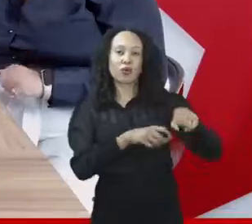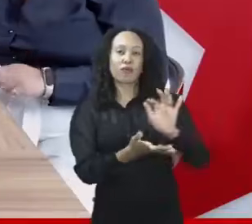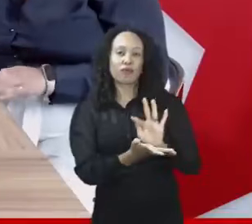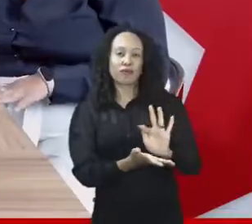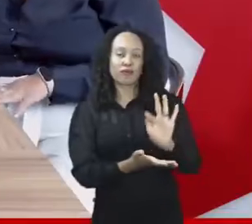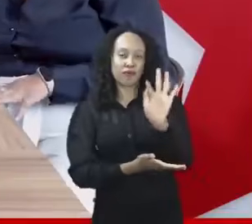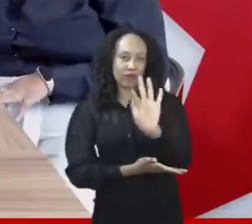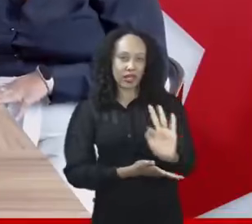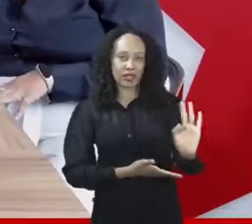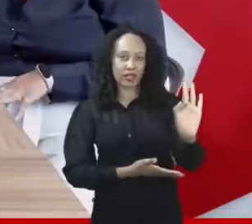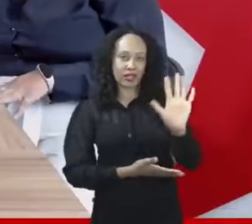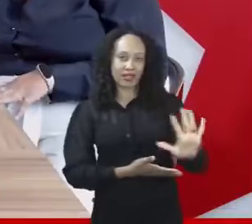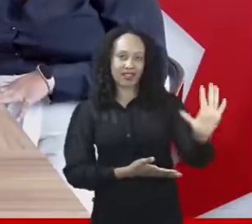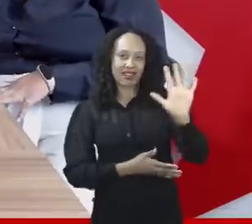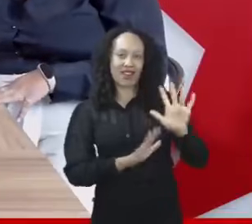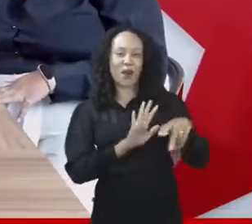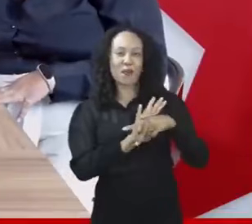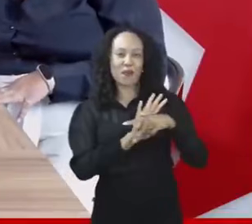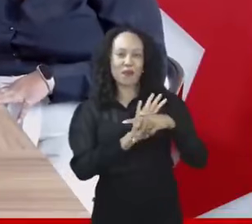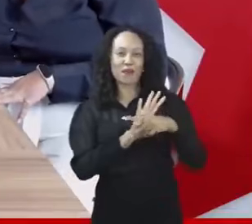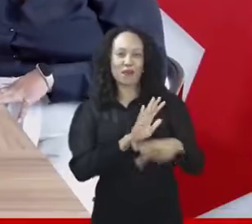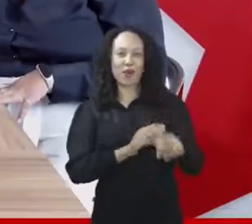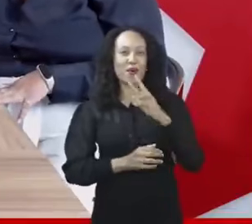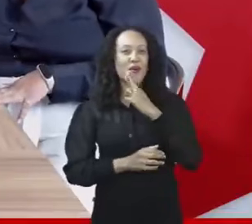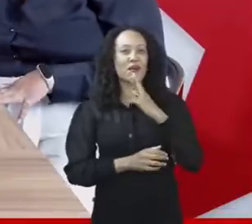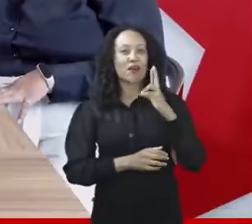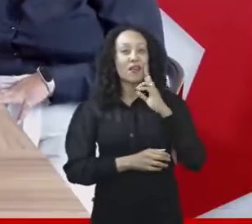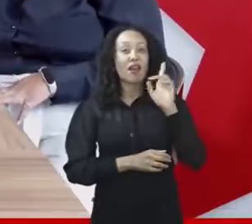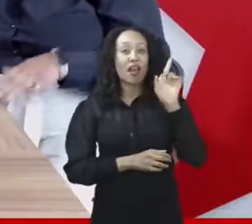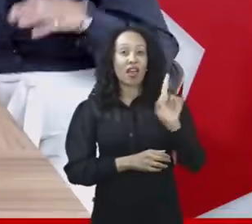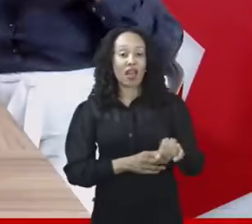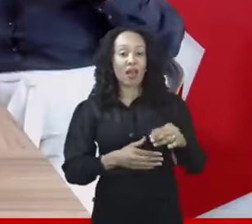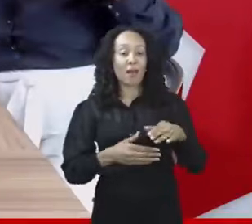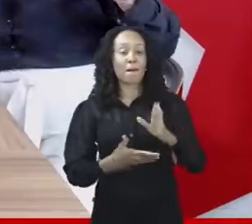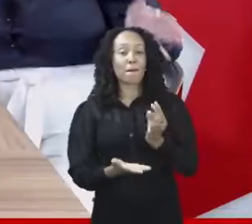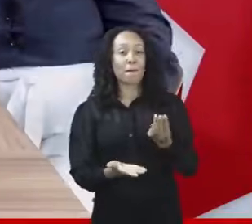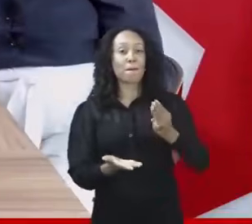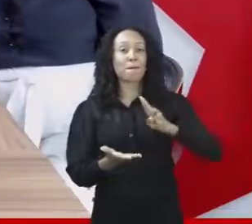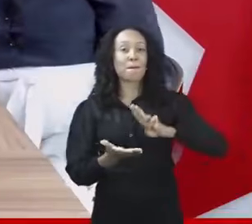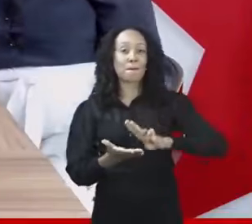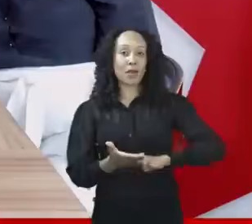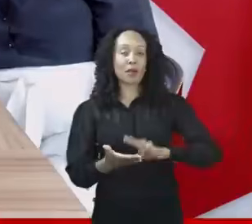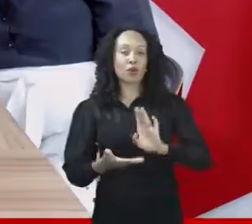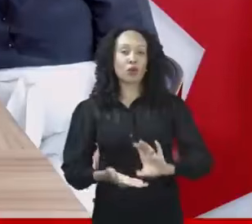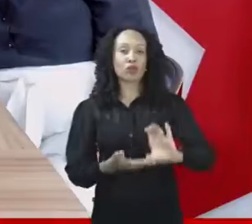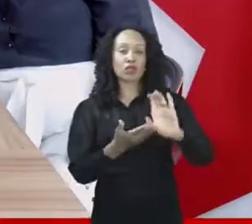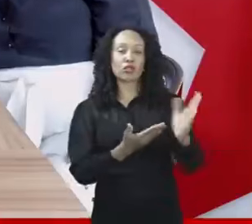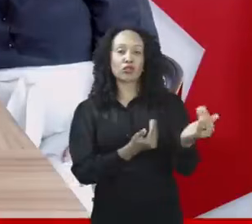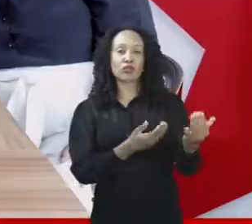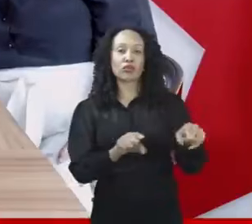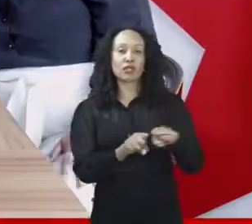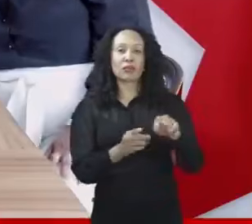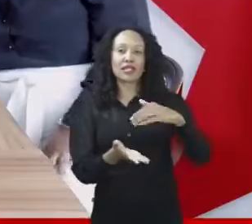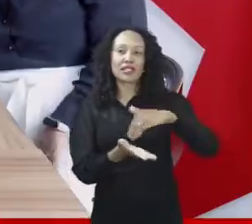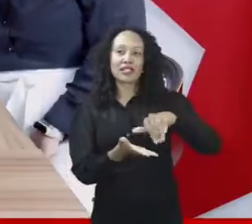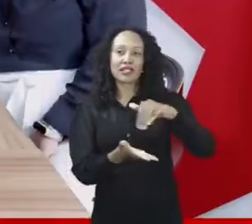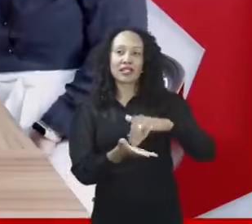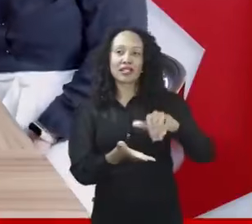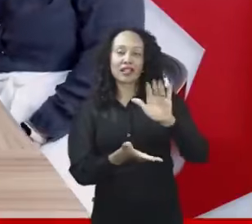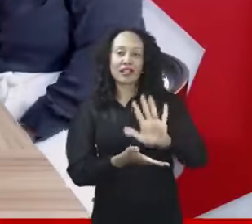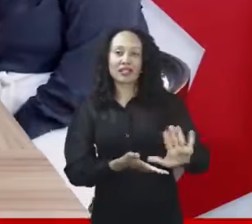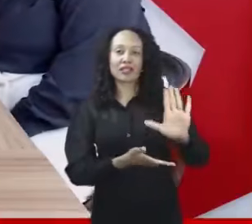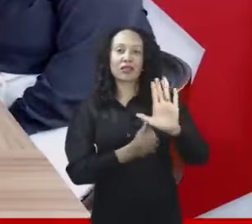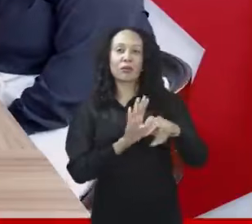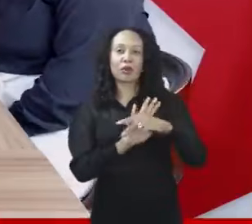Roraima também, é nossa membro titular do Conselho Nacional de Juventude, do Conjuve, e secretária nacional de juventude da CUT. Oi,